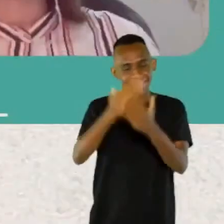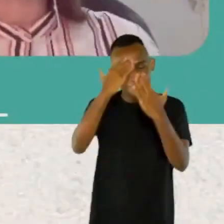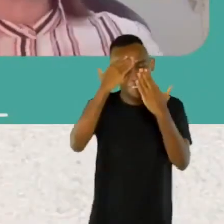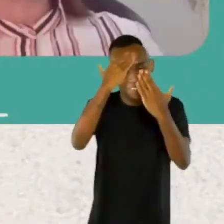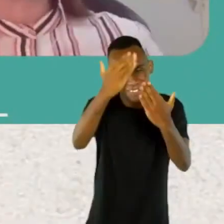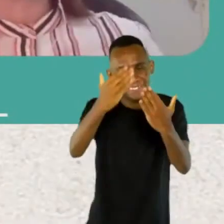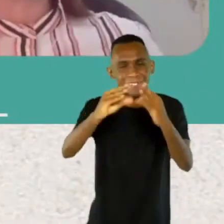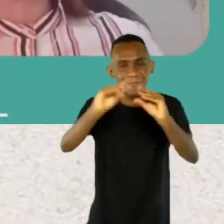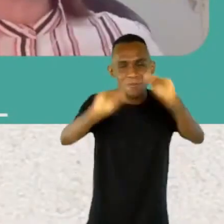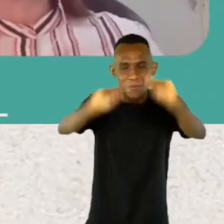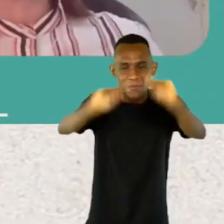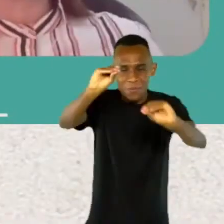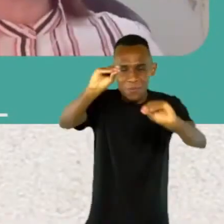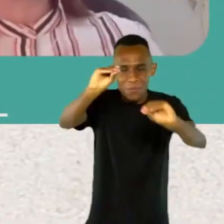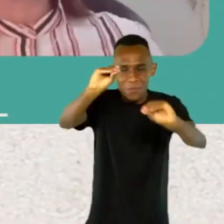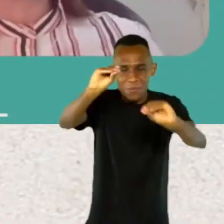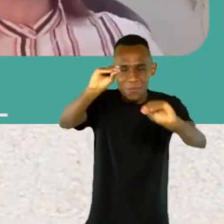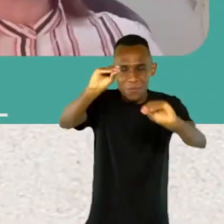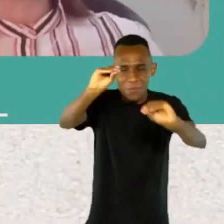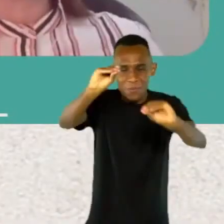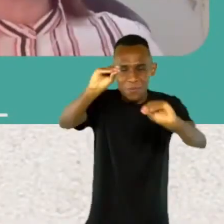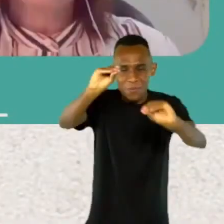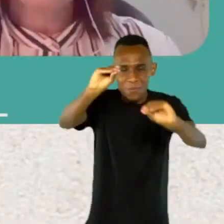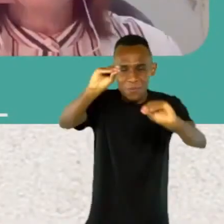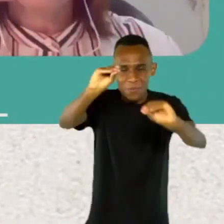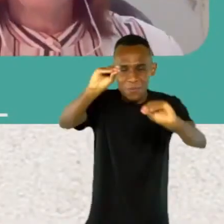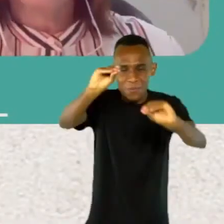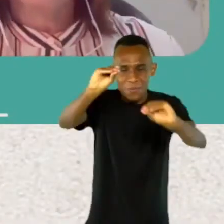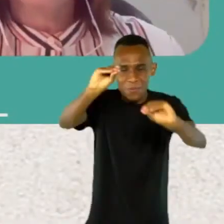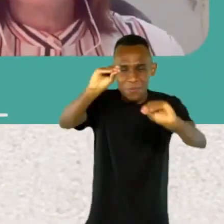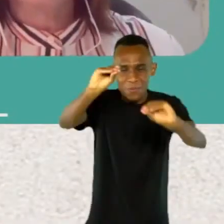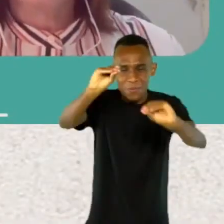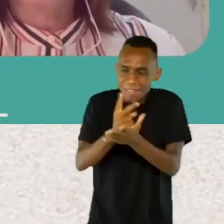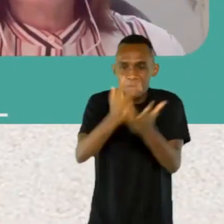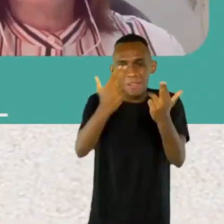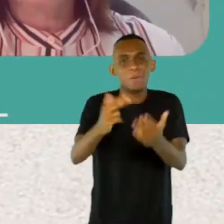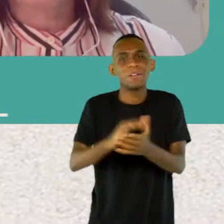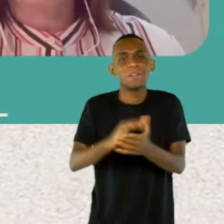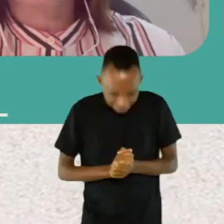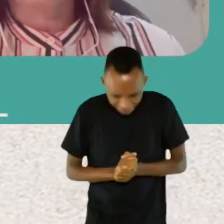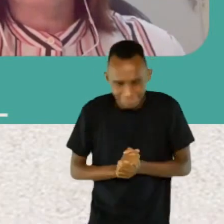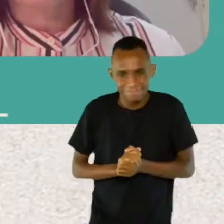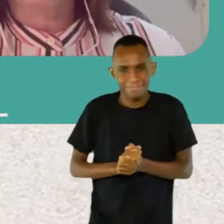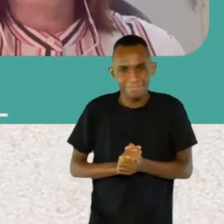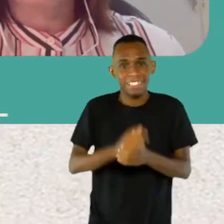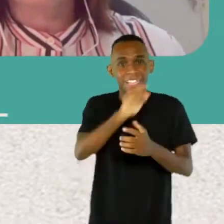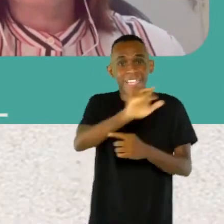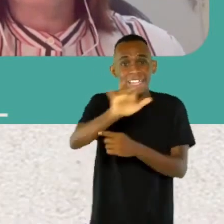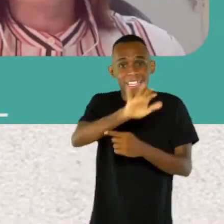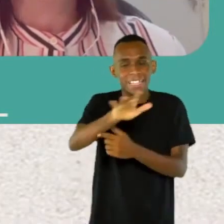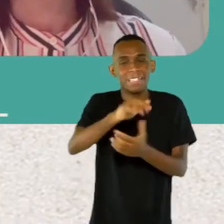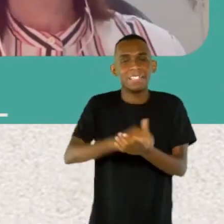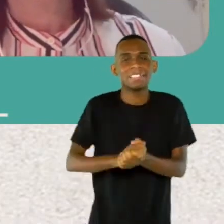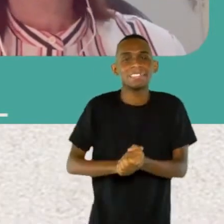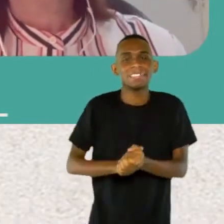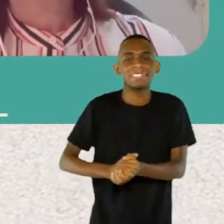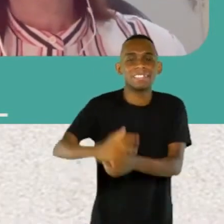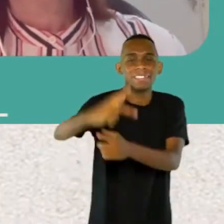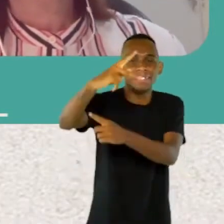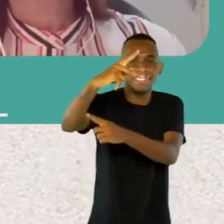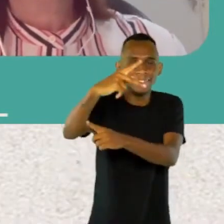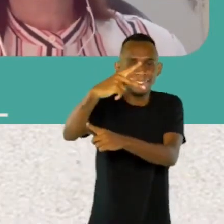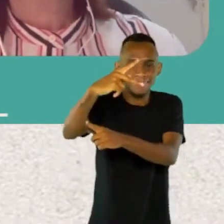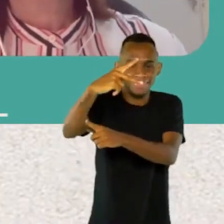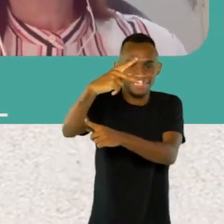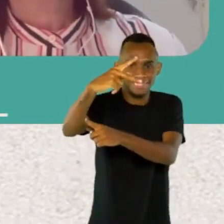Beijo, Eduardo. Eduardo, como a gente sempre fala o nome da Patrícia Mello em Libras para a gente.